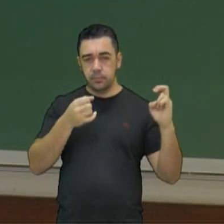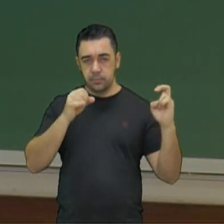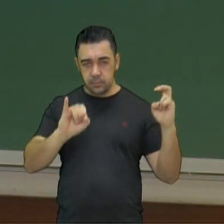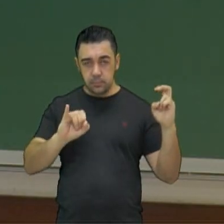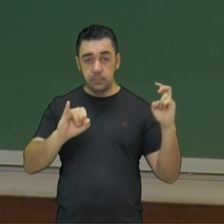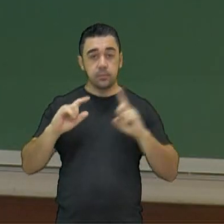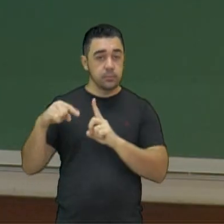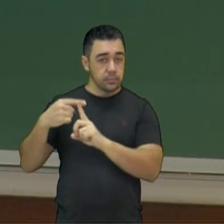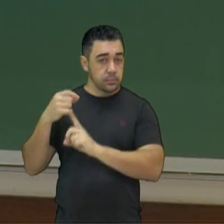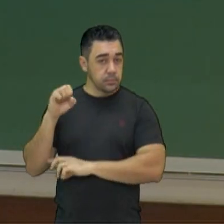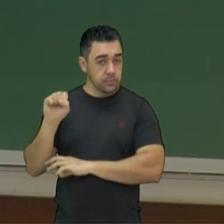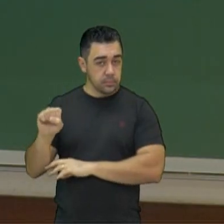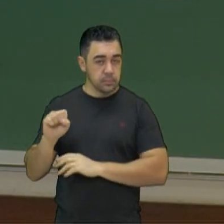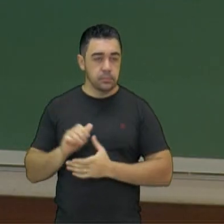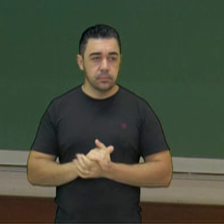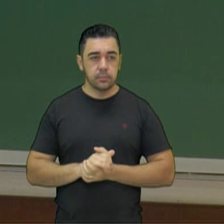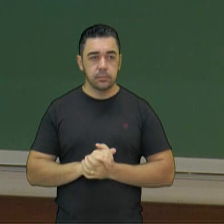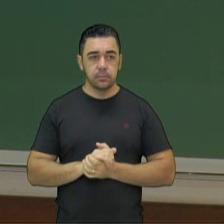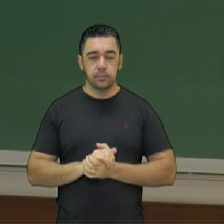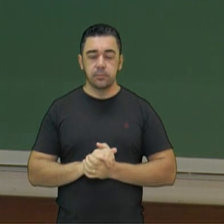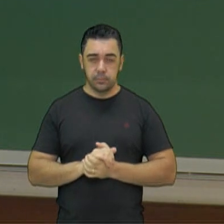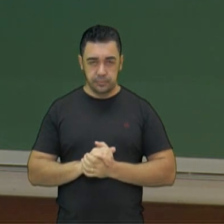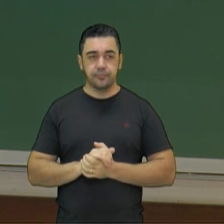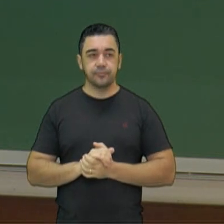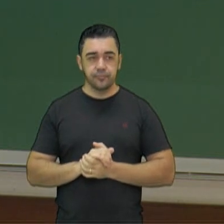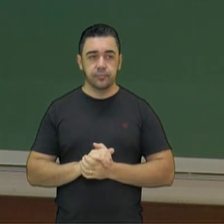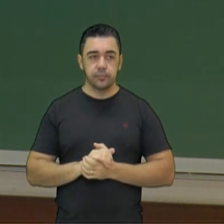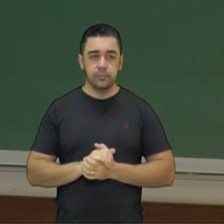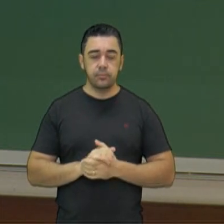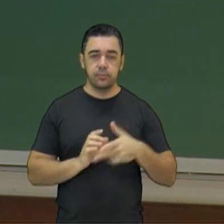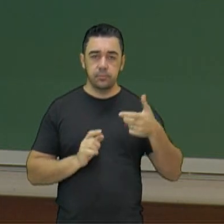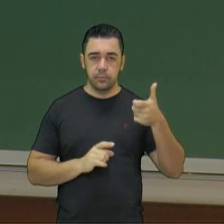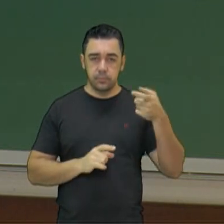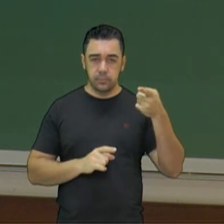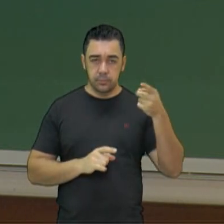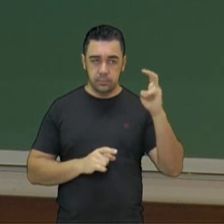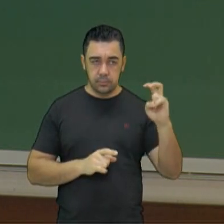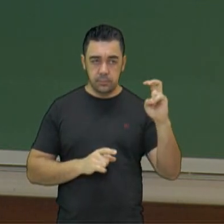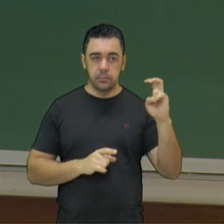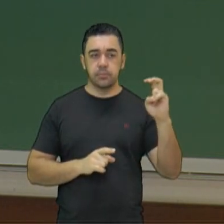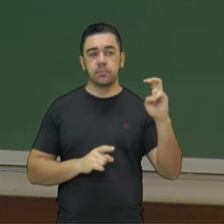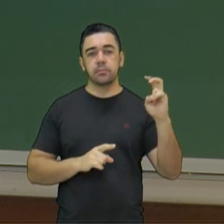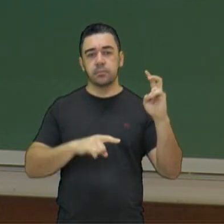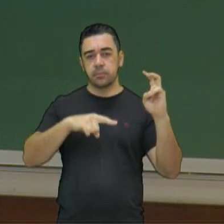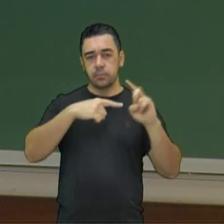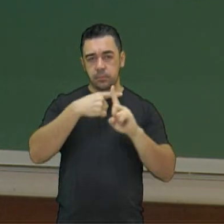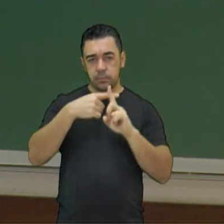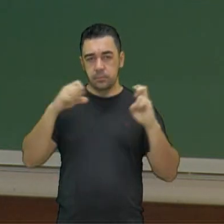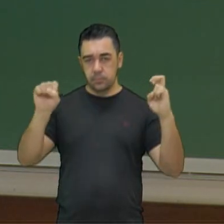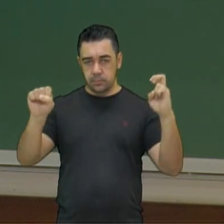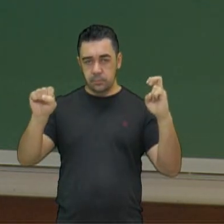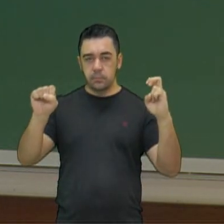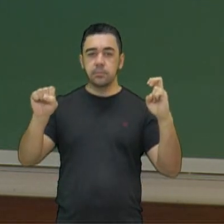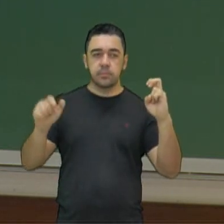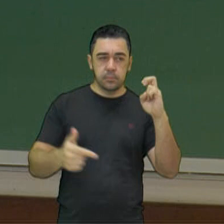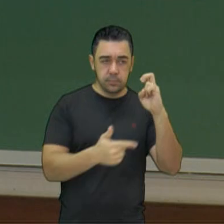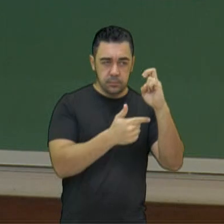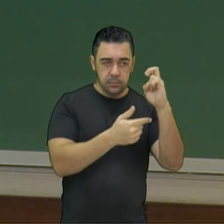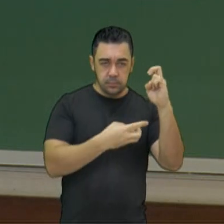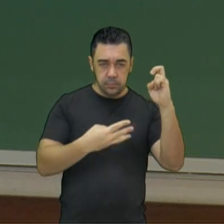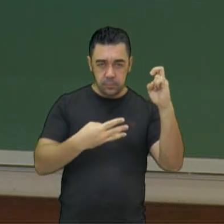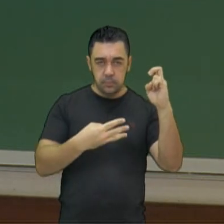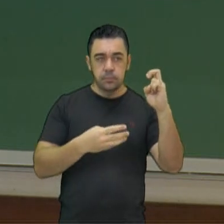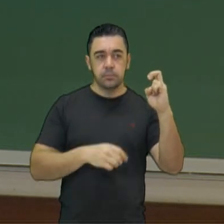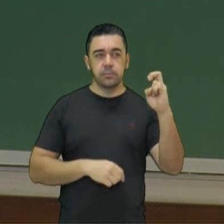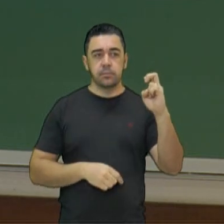8 agora, junto parte real com parte real, parte imaginária com parte imaginária. 15 mais 8,